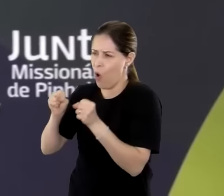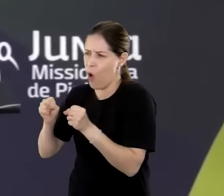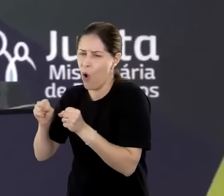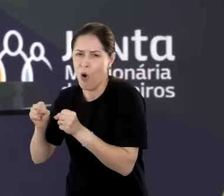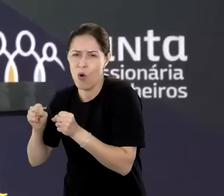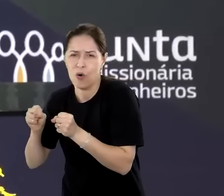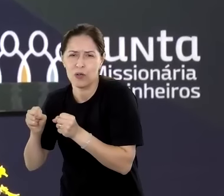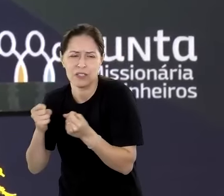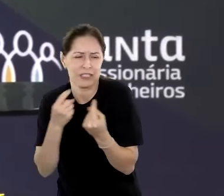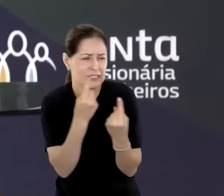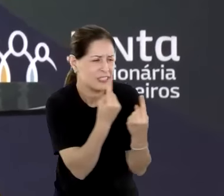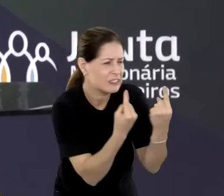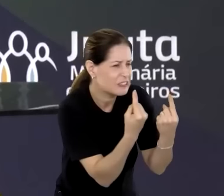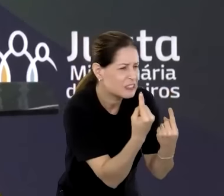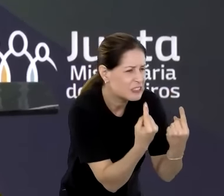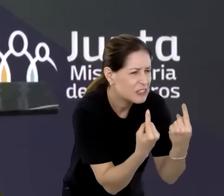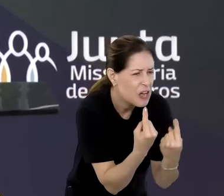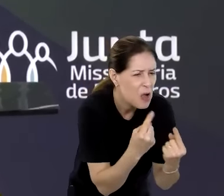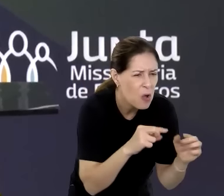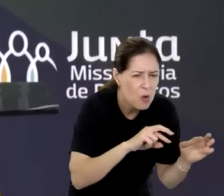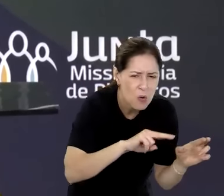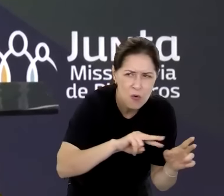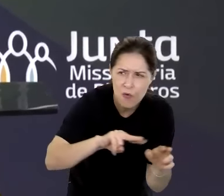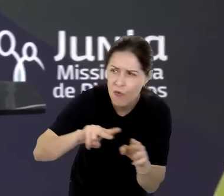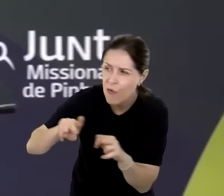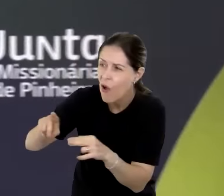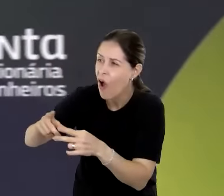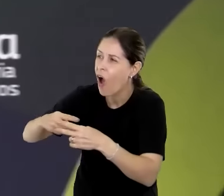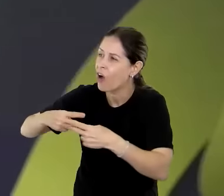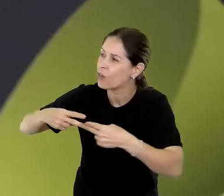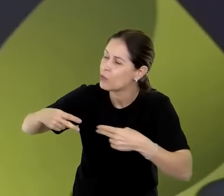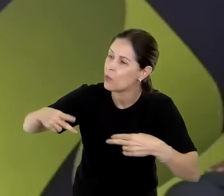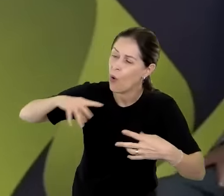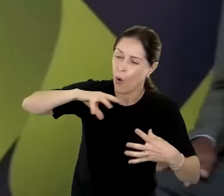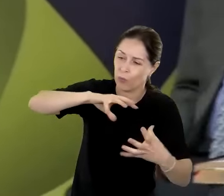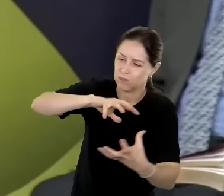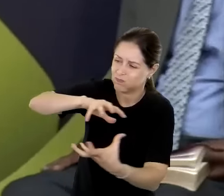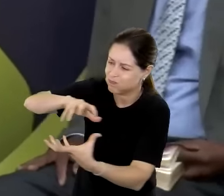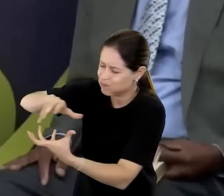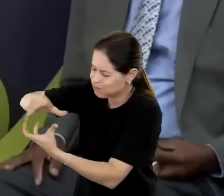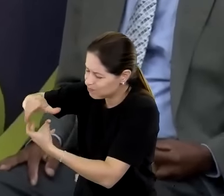O seu Pai é aquele que olha para as nações da terra e considera todas